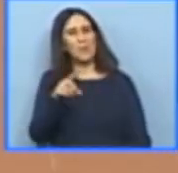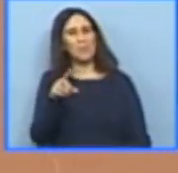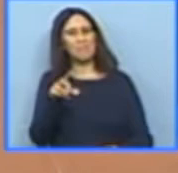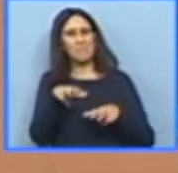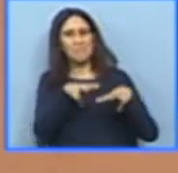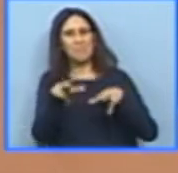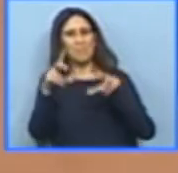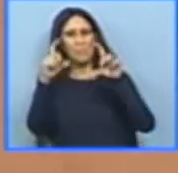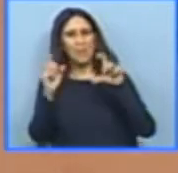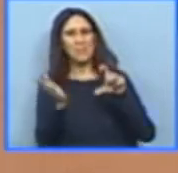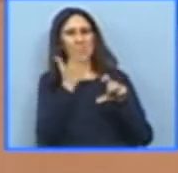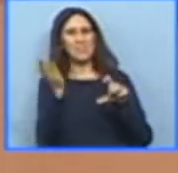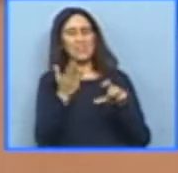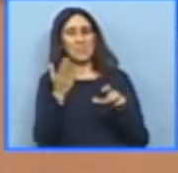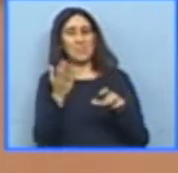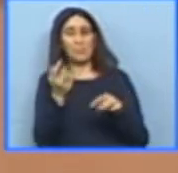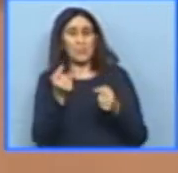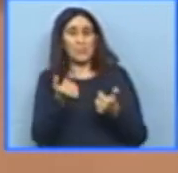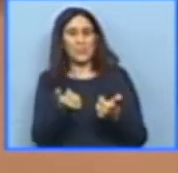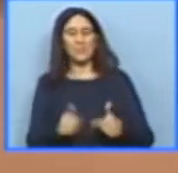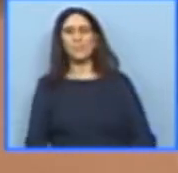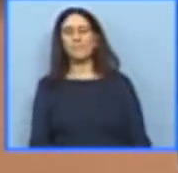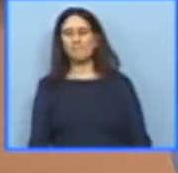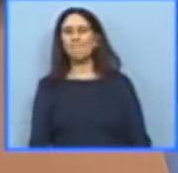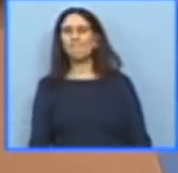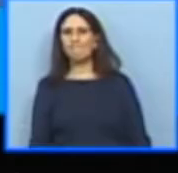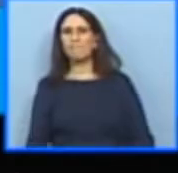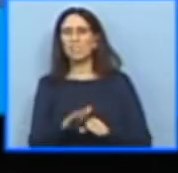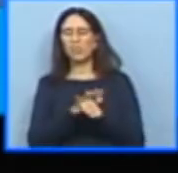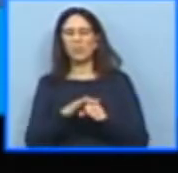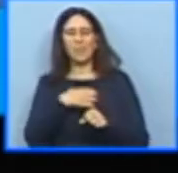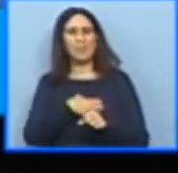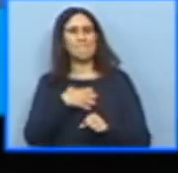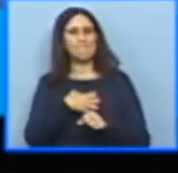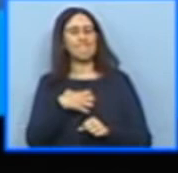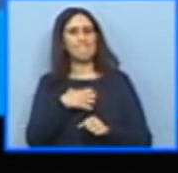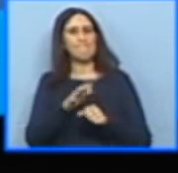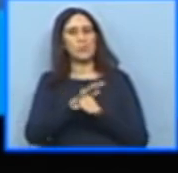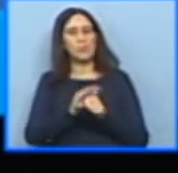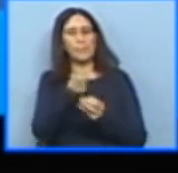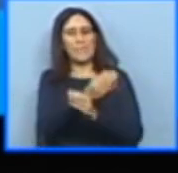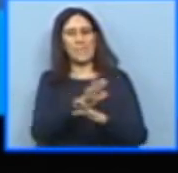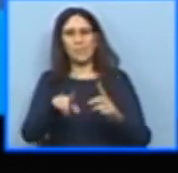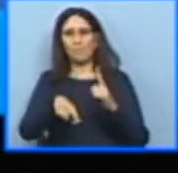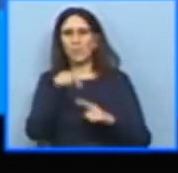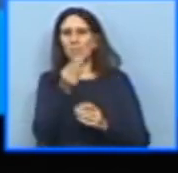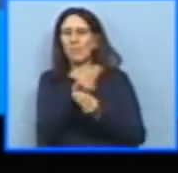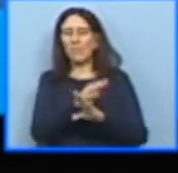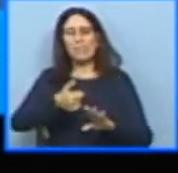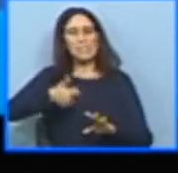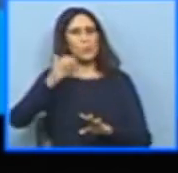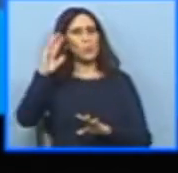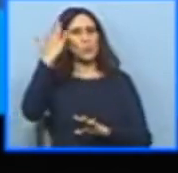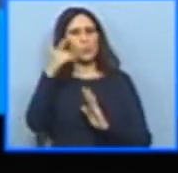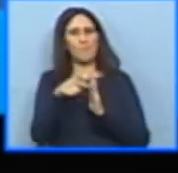isso seja muito pouco. É uma situação dramática, a situação das crianças refugiadas. As crianças têm que ser sempre uma prioridade